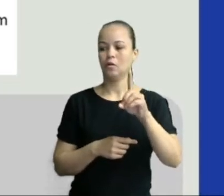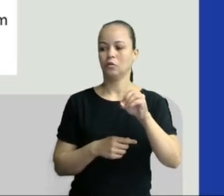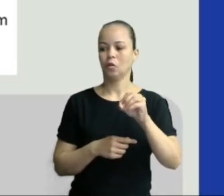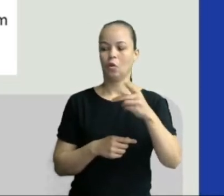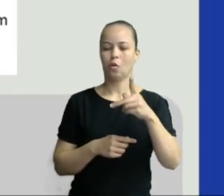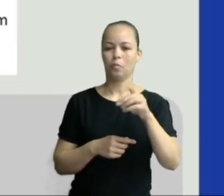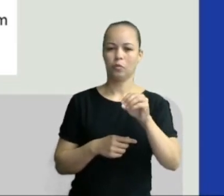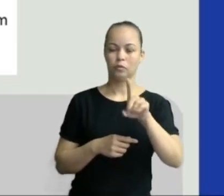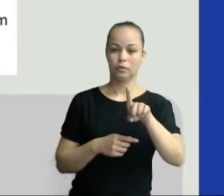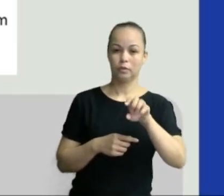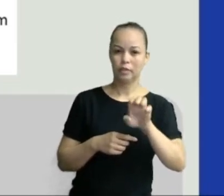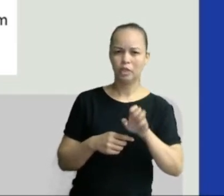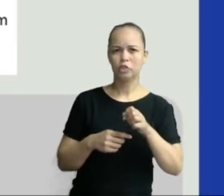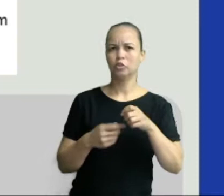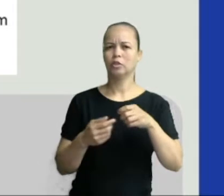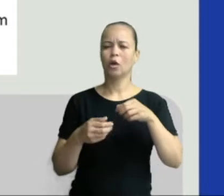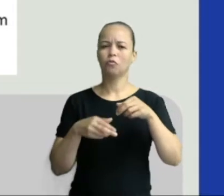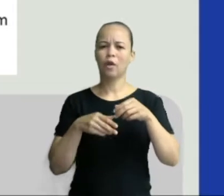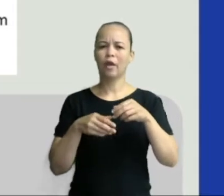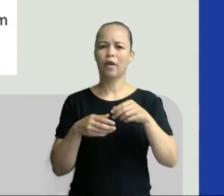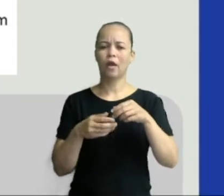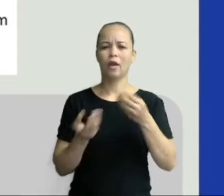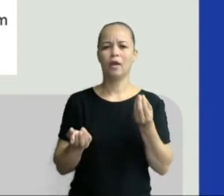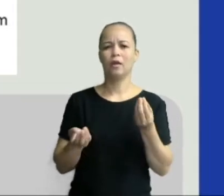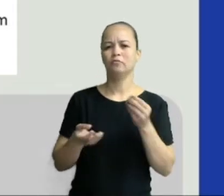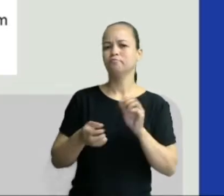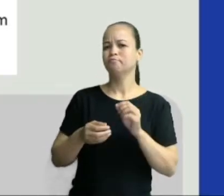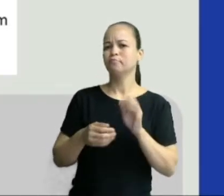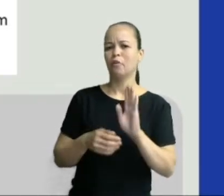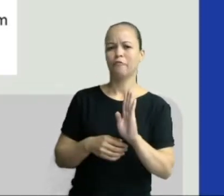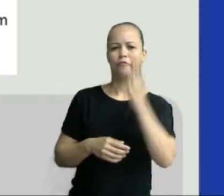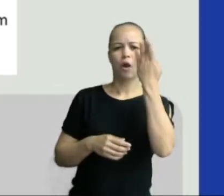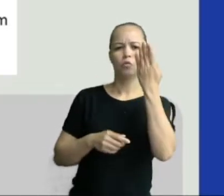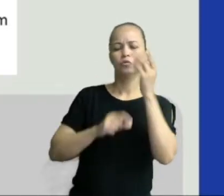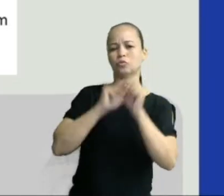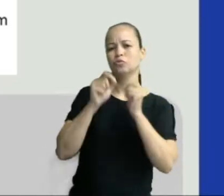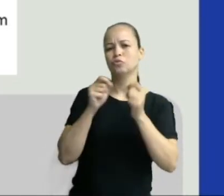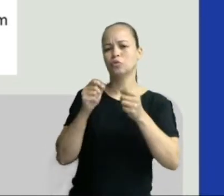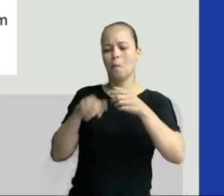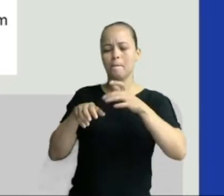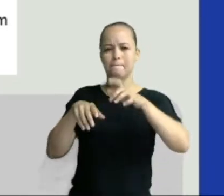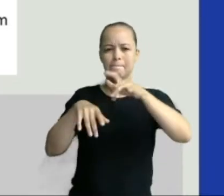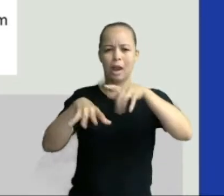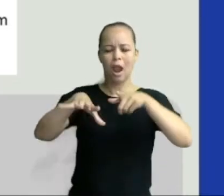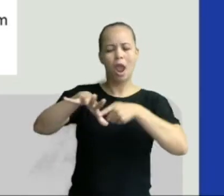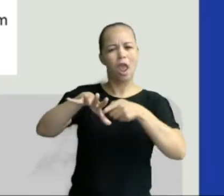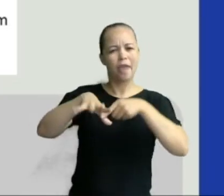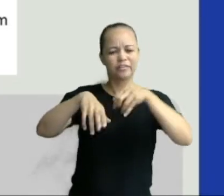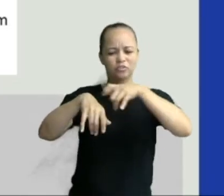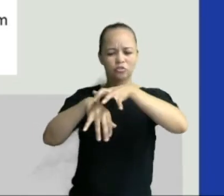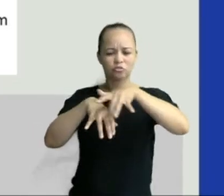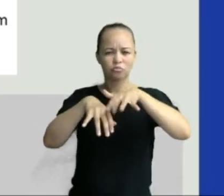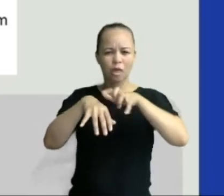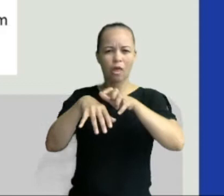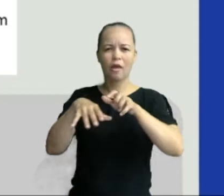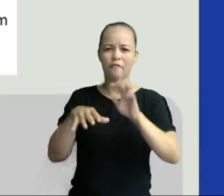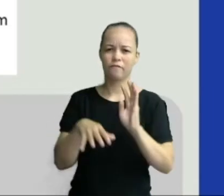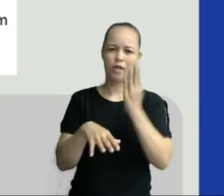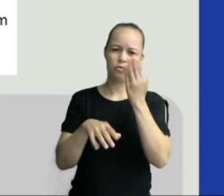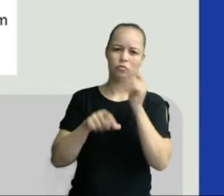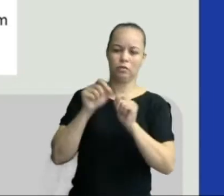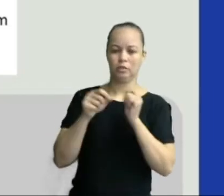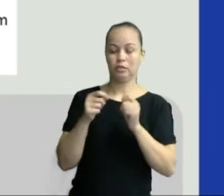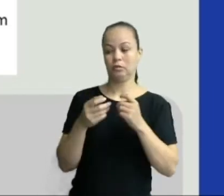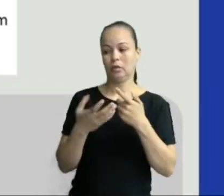alguns deles não apresentam essas estruturas. Eles são sésseis, tá? Eles formam esporos, tá? E aí a gente tem